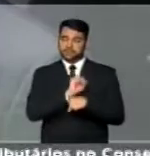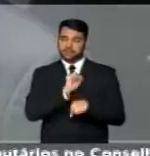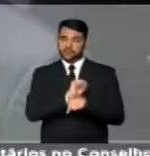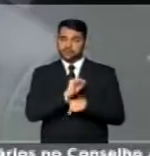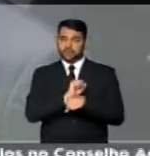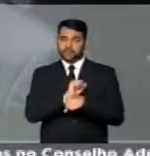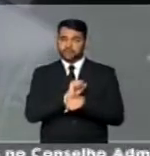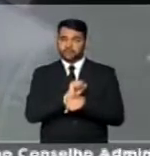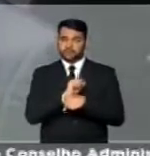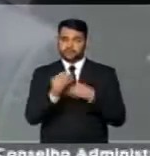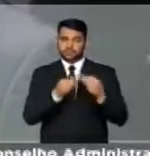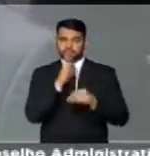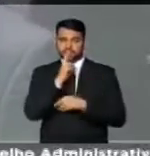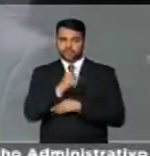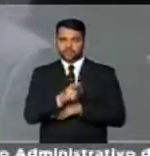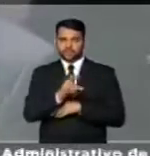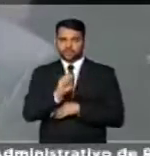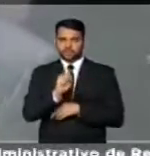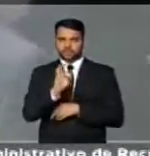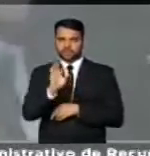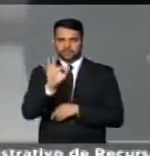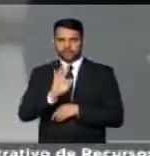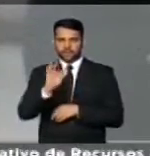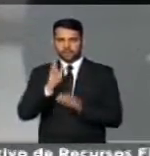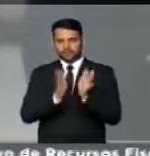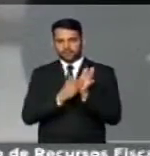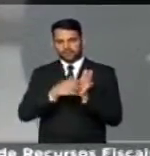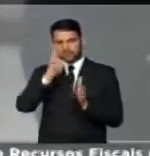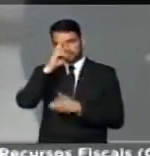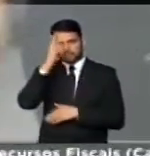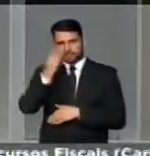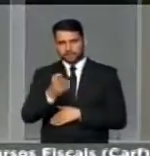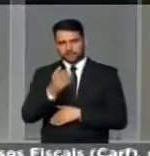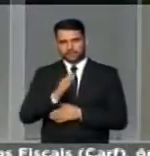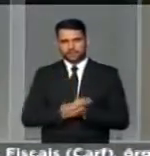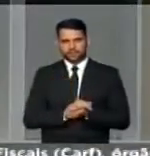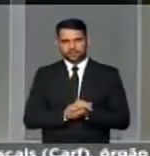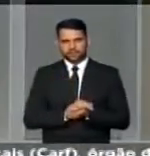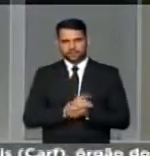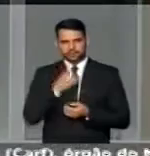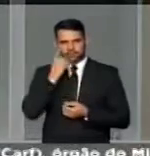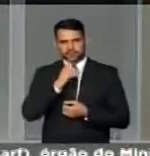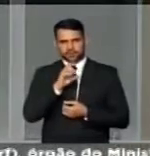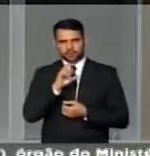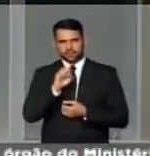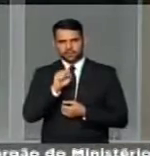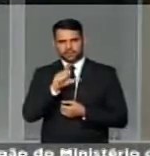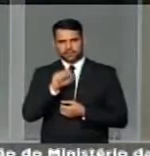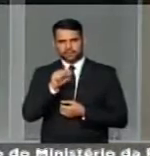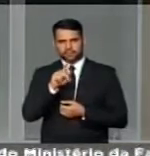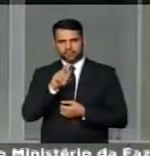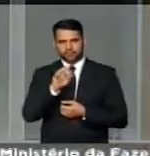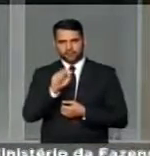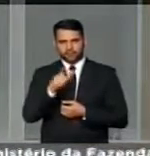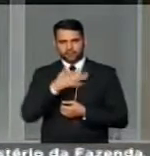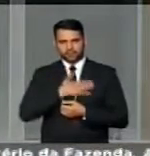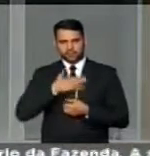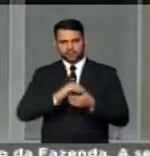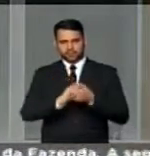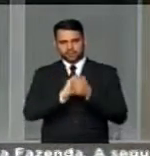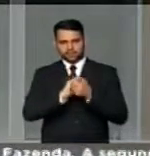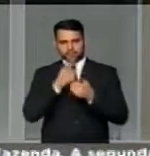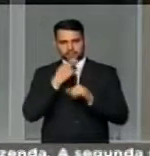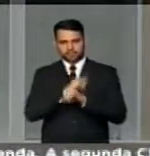uma medida do Supremo. Parabéns a Vossa Excelência. Deputada Alice, Portugal. Agradeço. Deputado Ivan Valente, quero saudá-lo